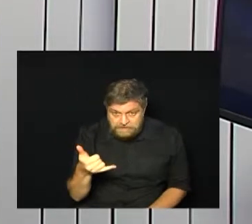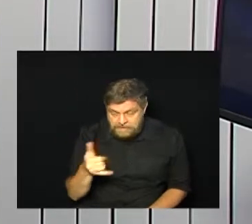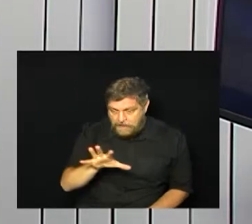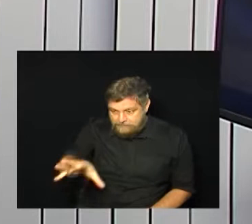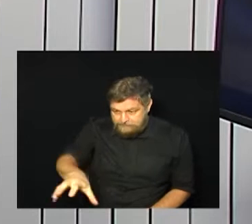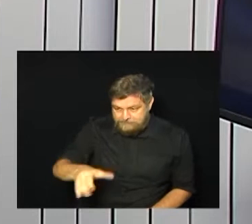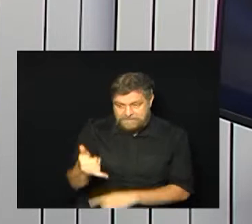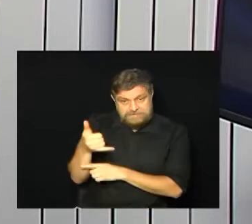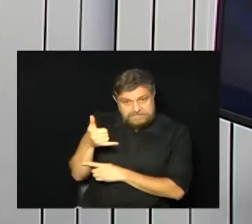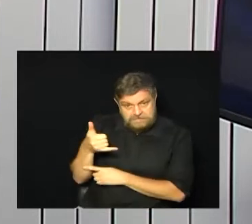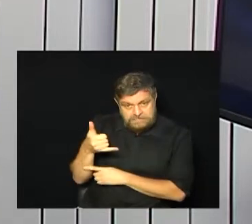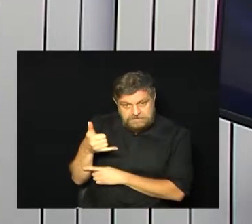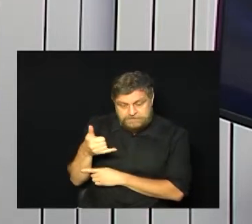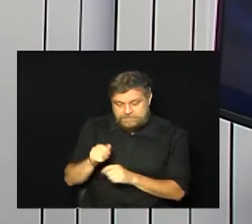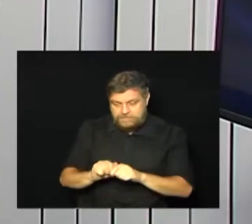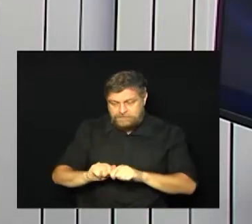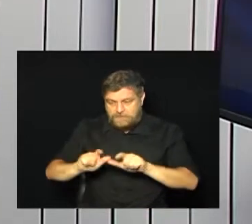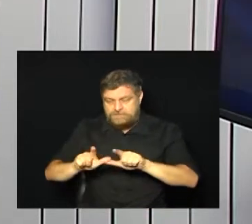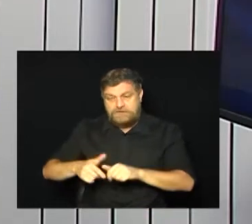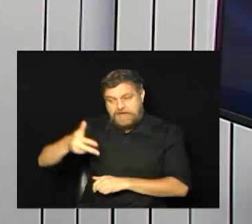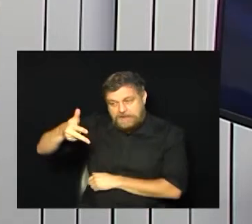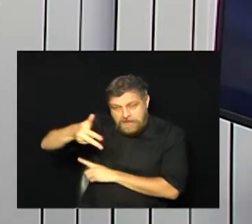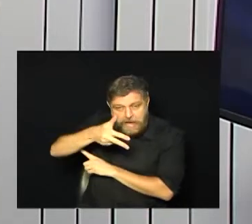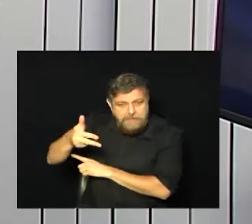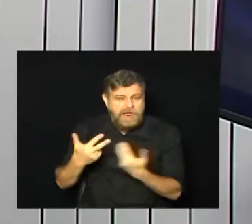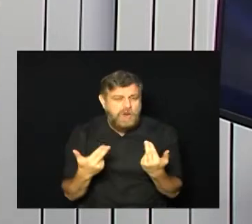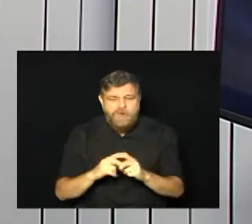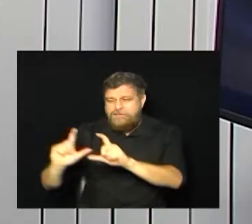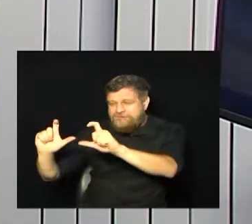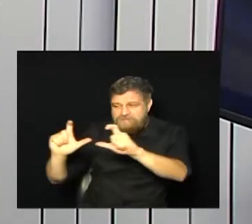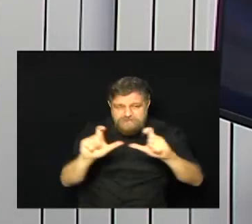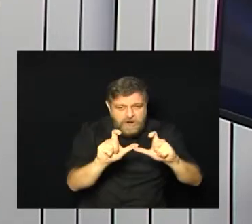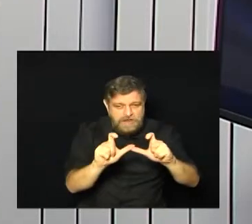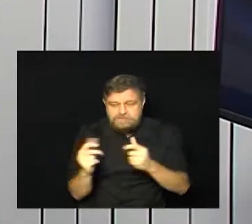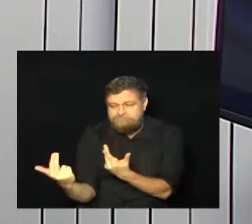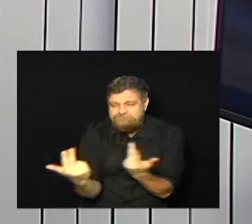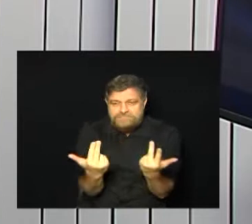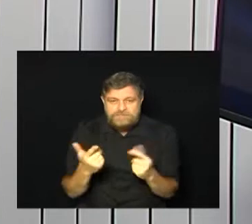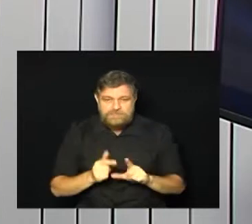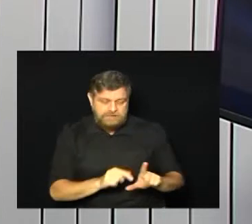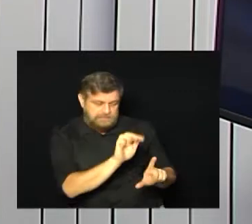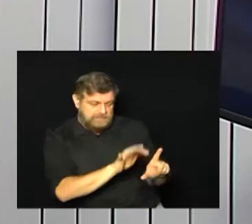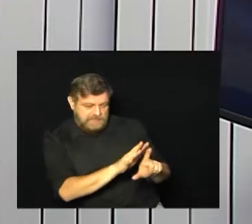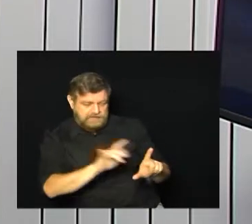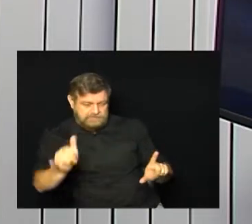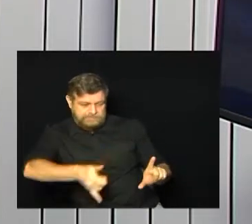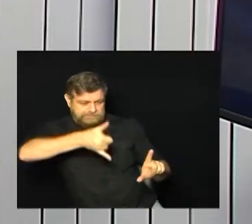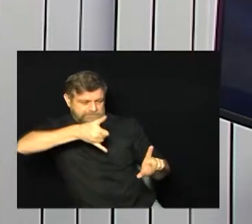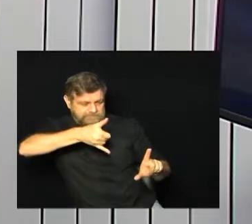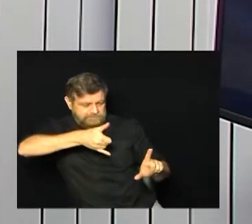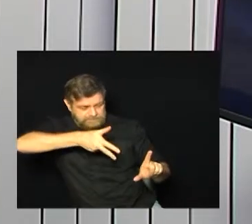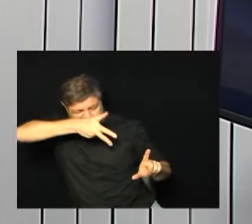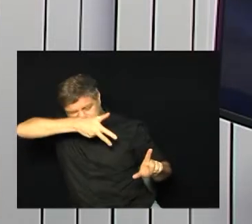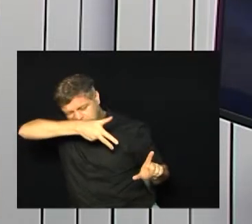Então pegue o seu celular, abre a câmera como se você fosse tirar uma foto. E aí você vai apontar aqui, ó, para este